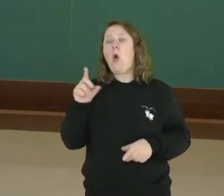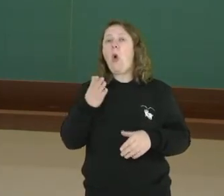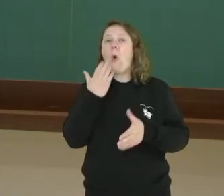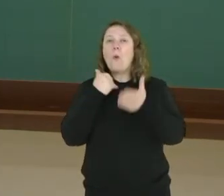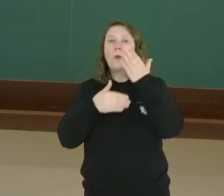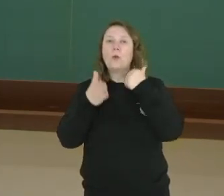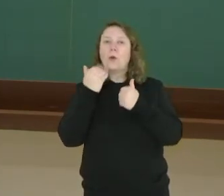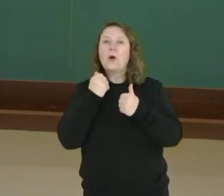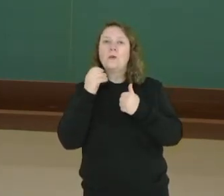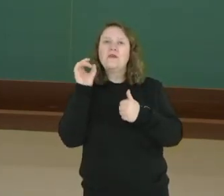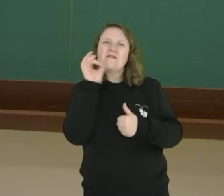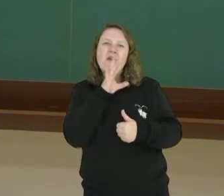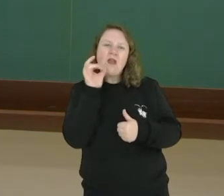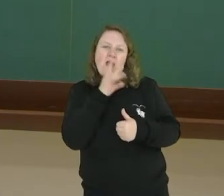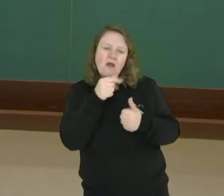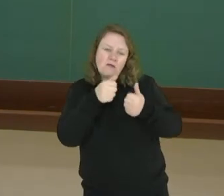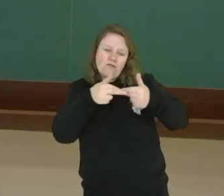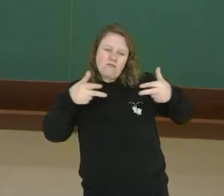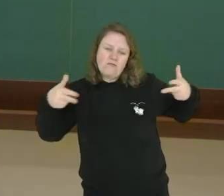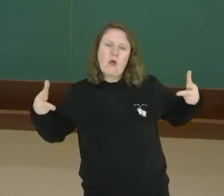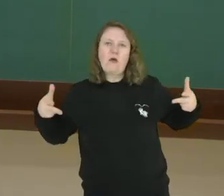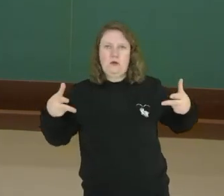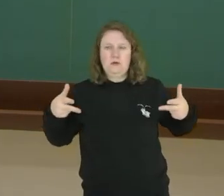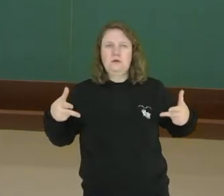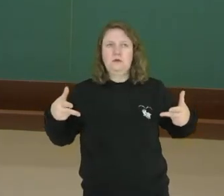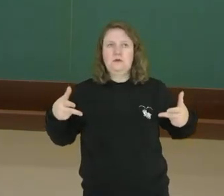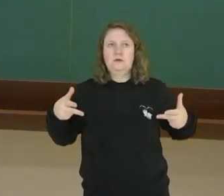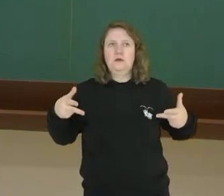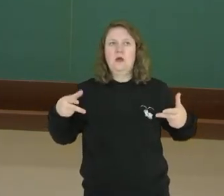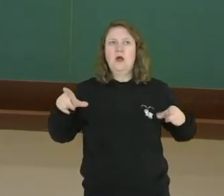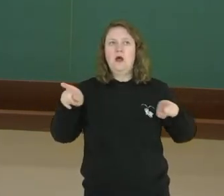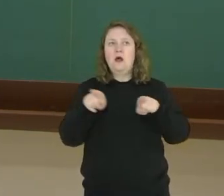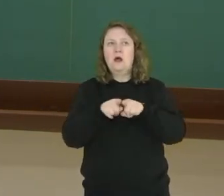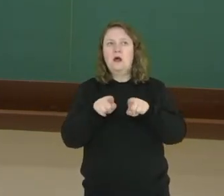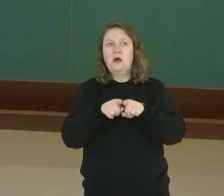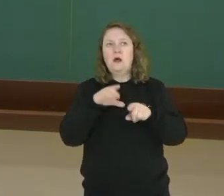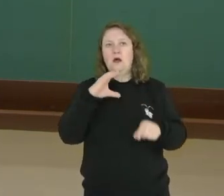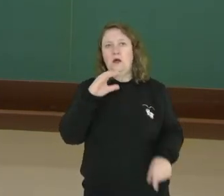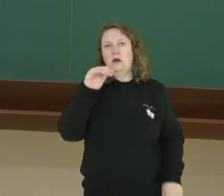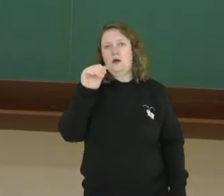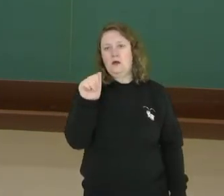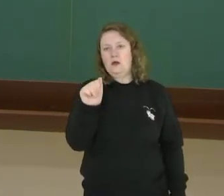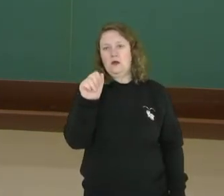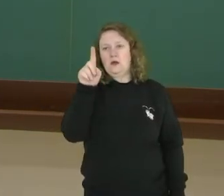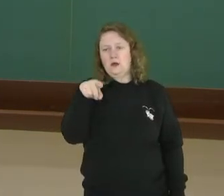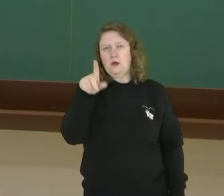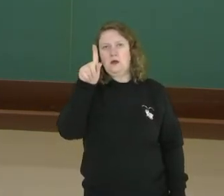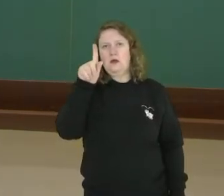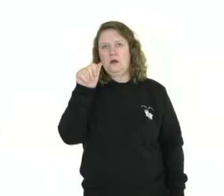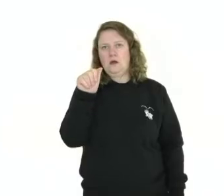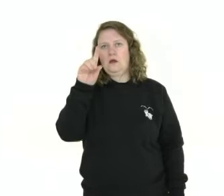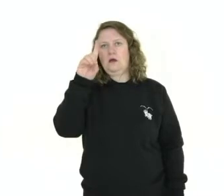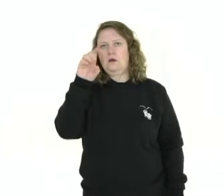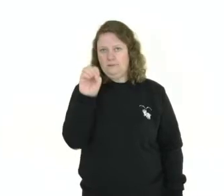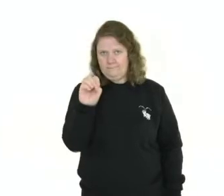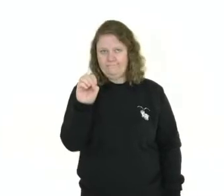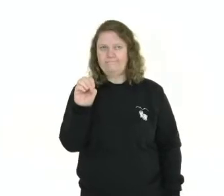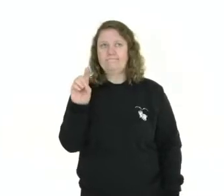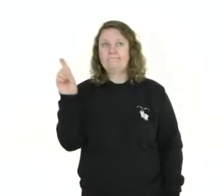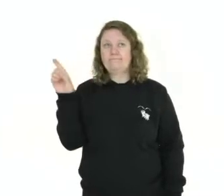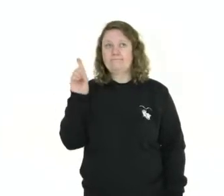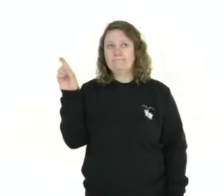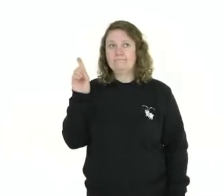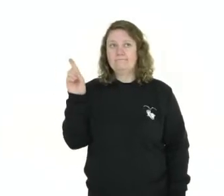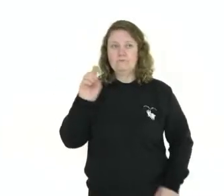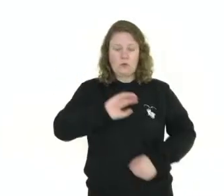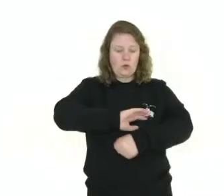vivem em terra firme. E os cágado? Possui membrana interdigitais entre os dedos, né? O casco é